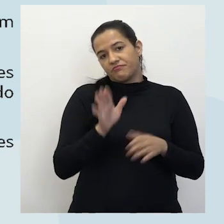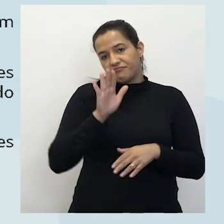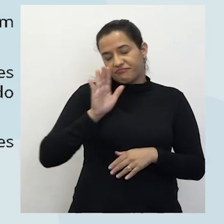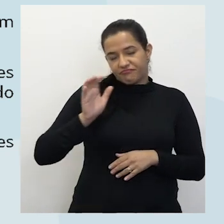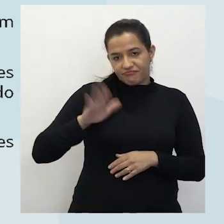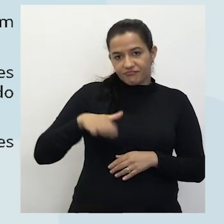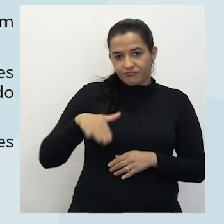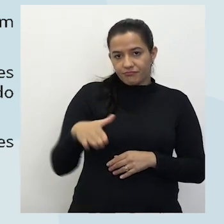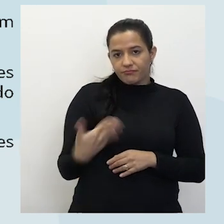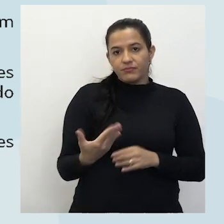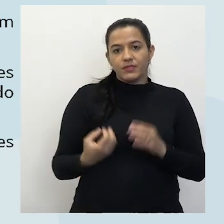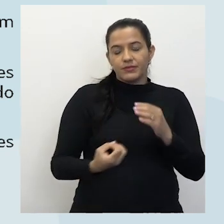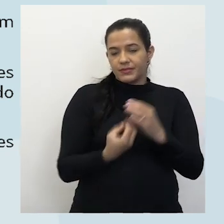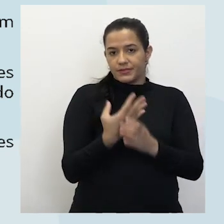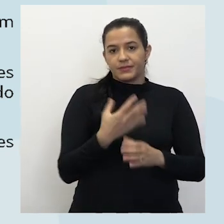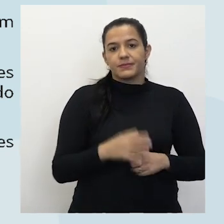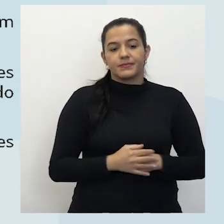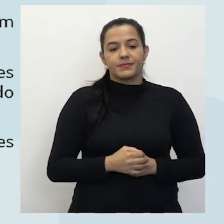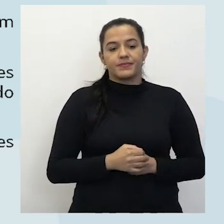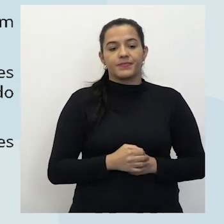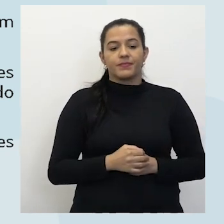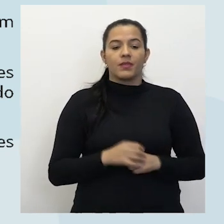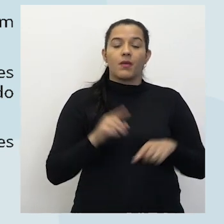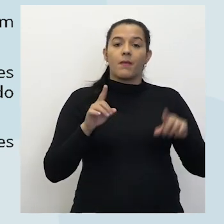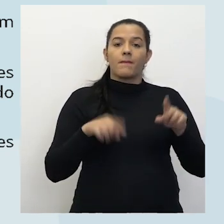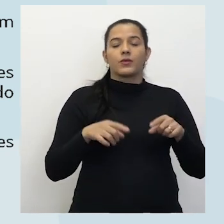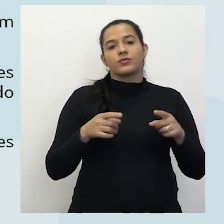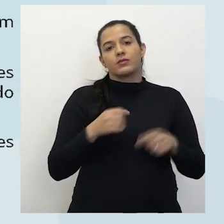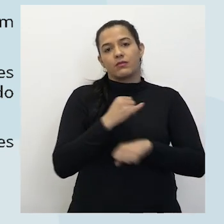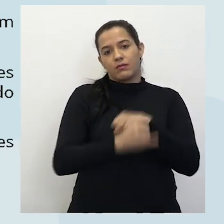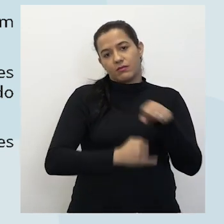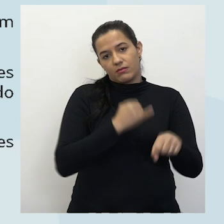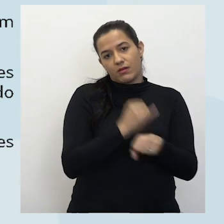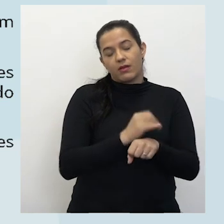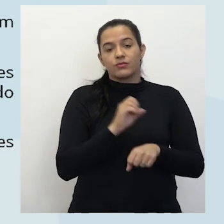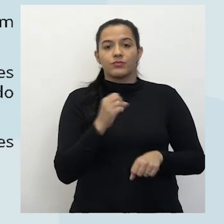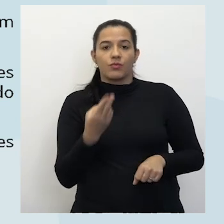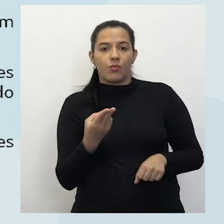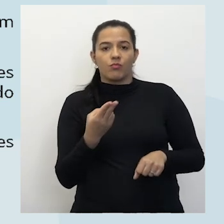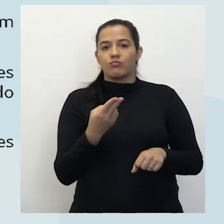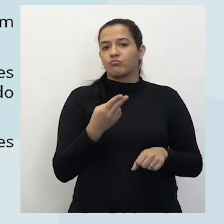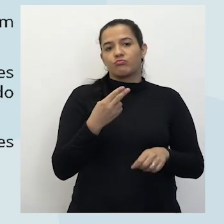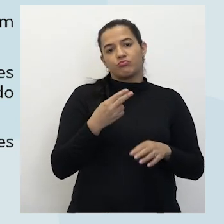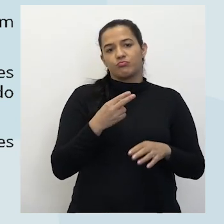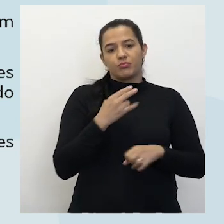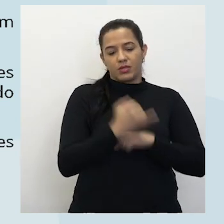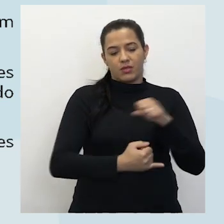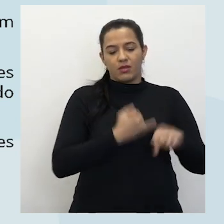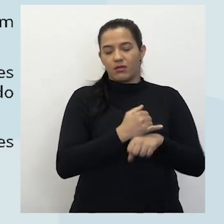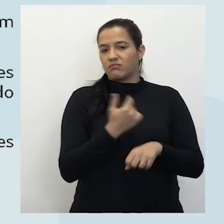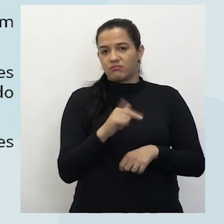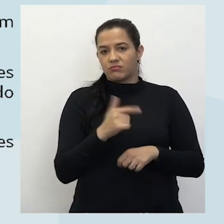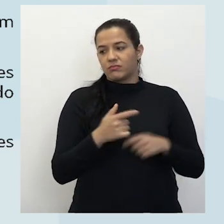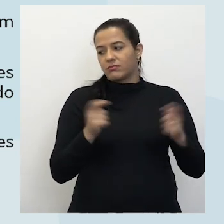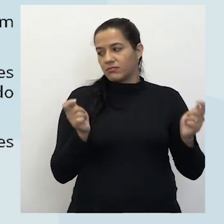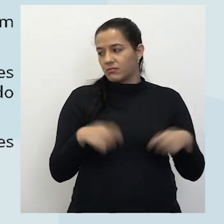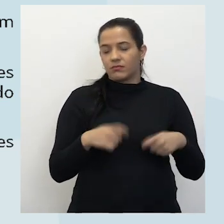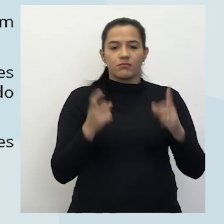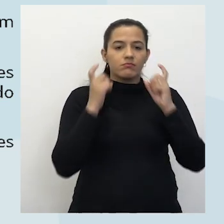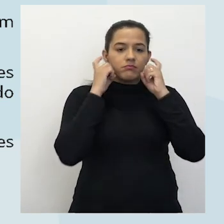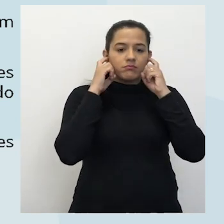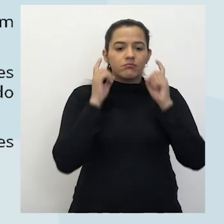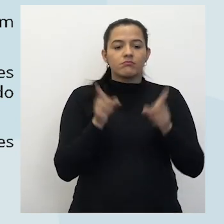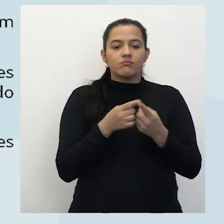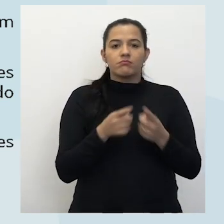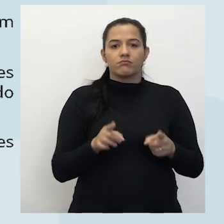tempo para você produzi-lo. Isso. Pode ser acessado de maneira online ou offline. E ainda, gente, aqui eu não completei a informação, mas existe